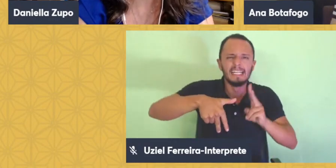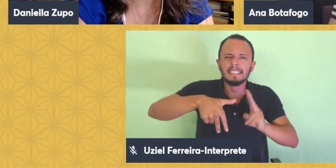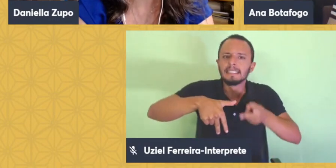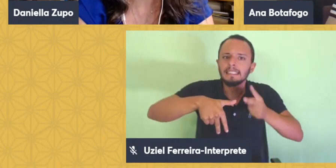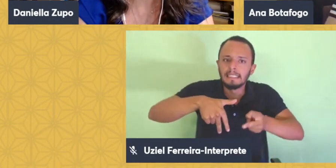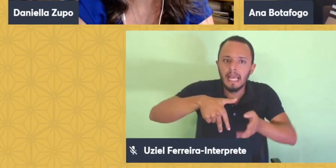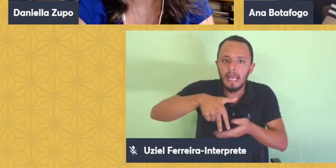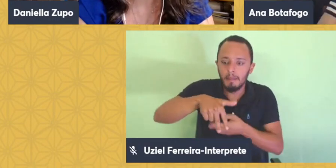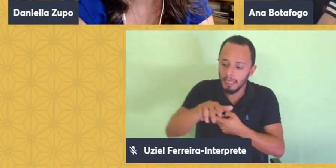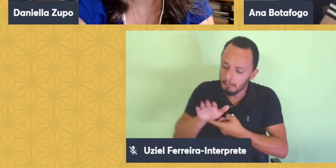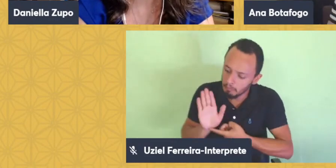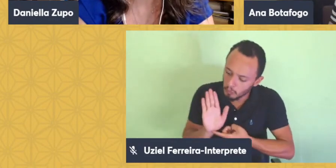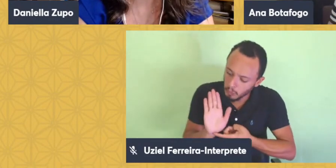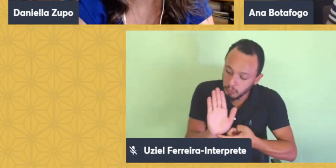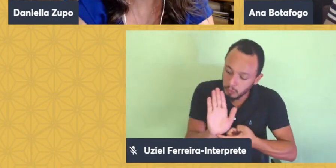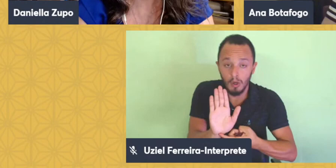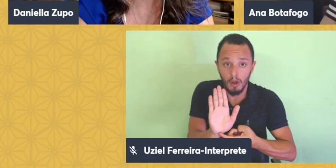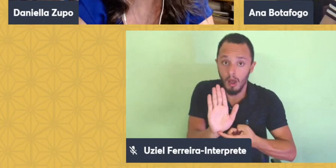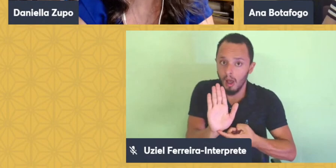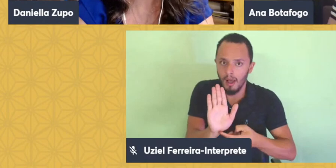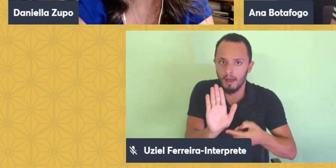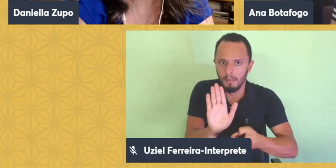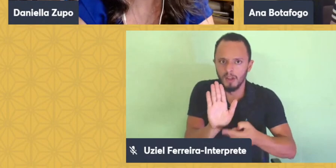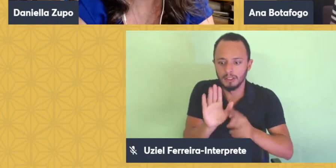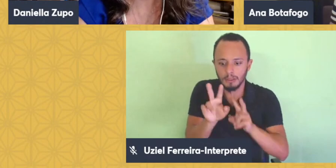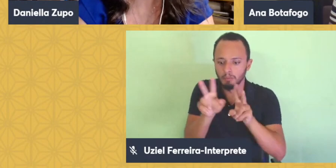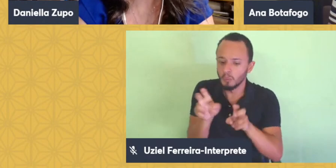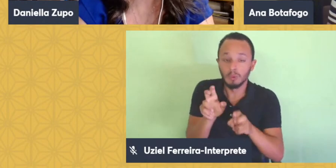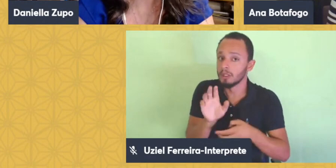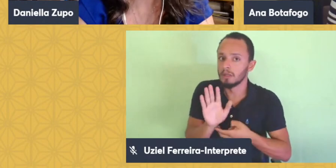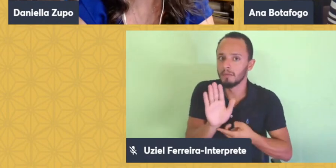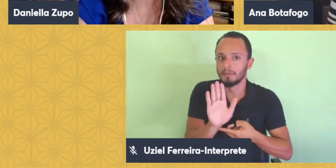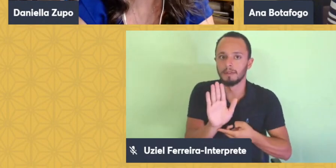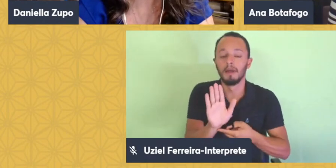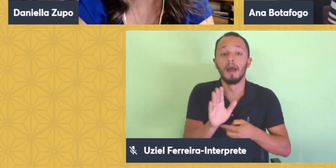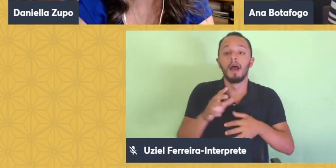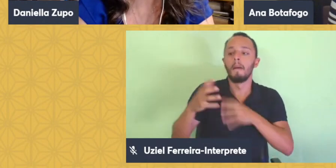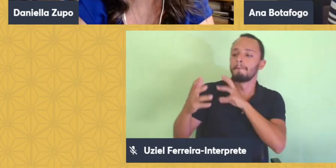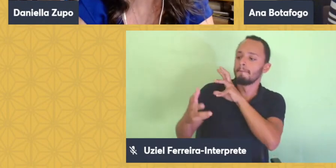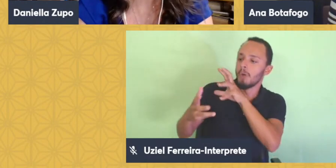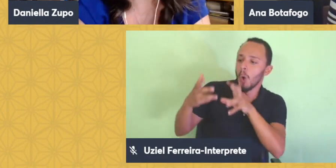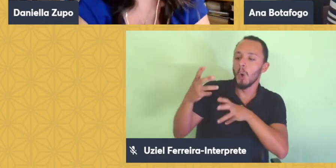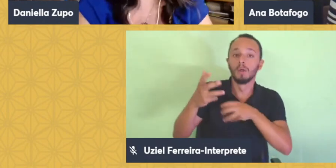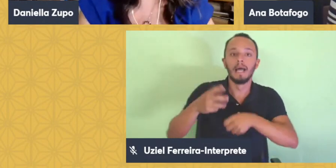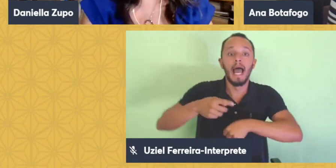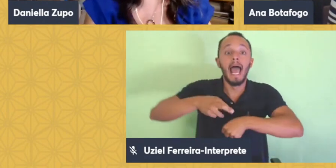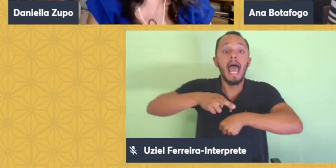a música A Musicalidade o ritmo a